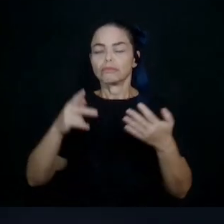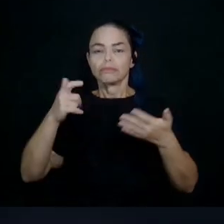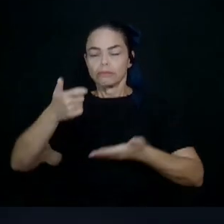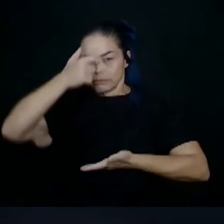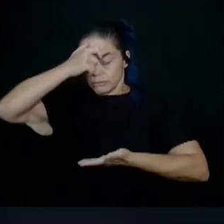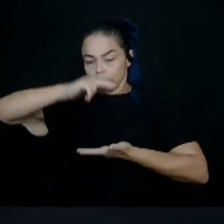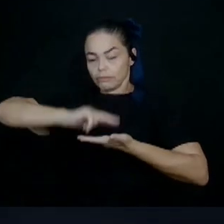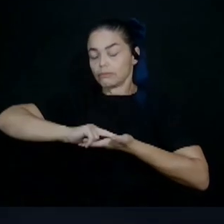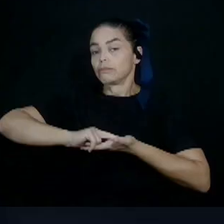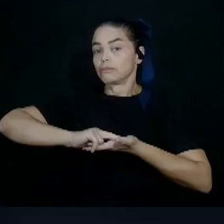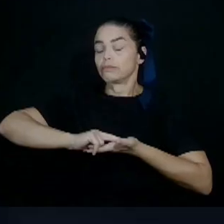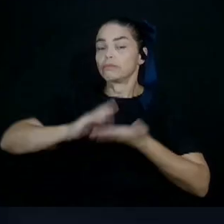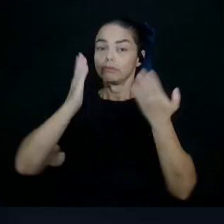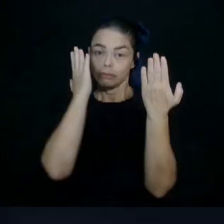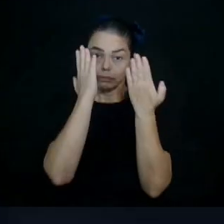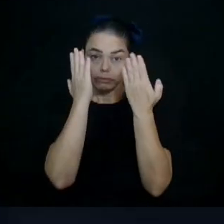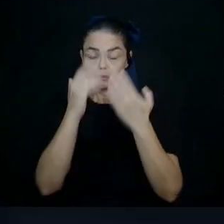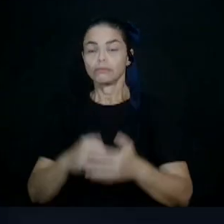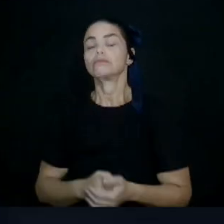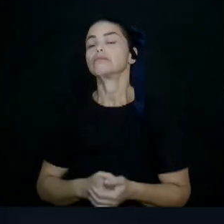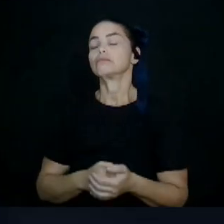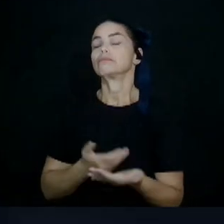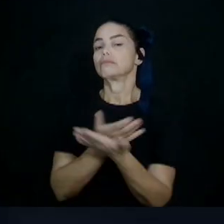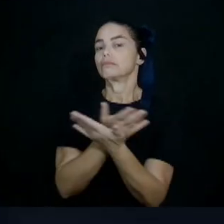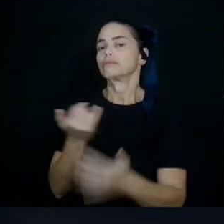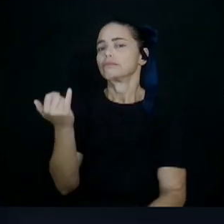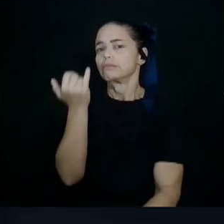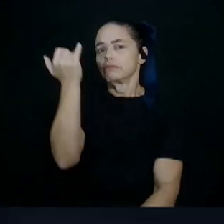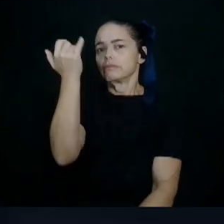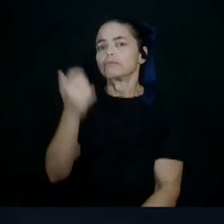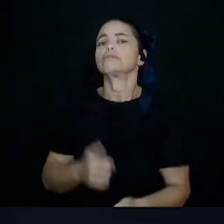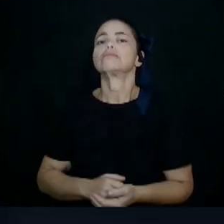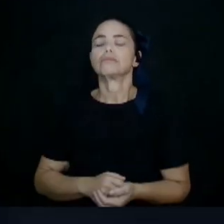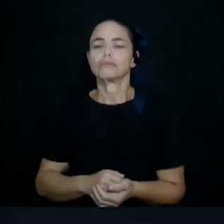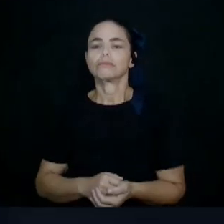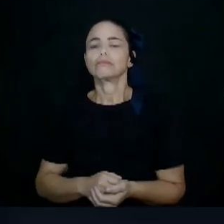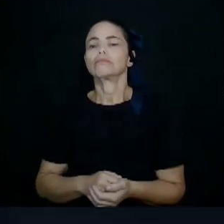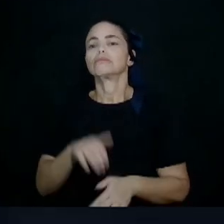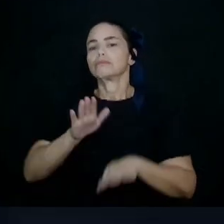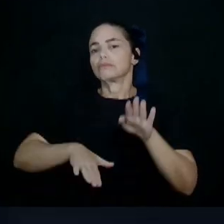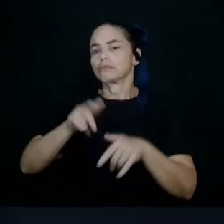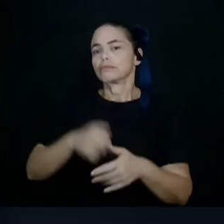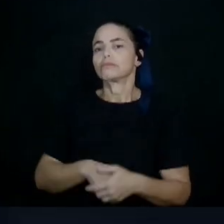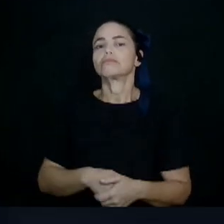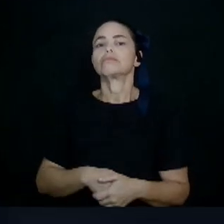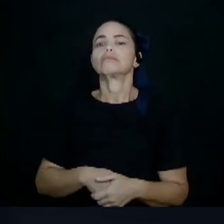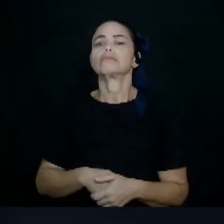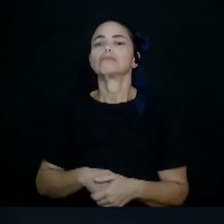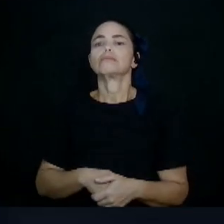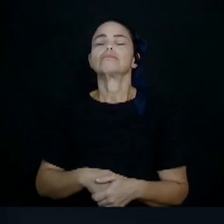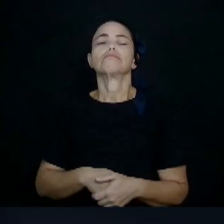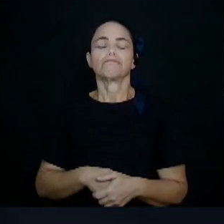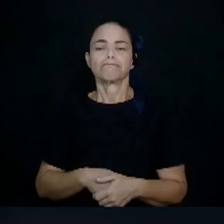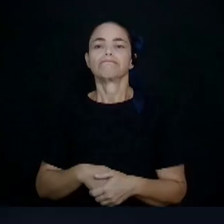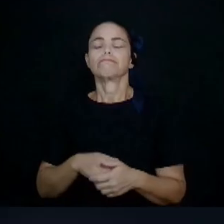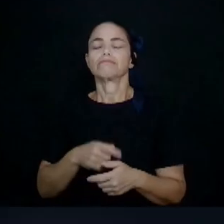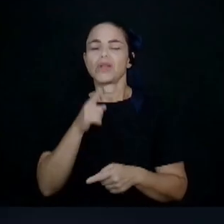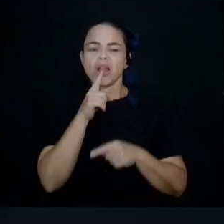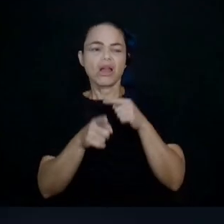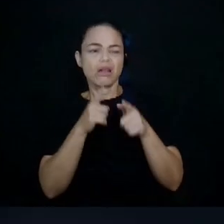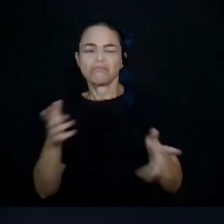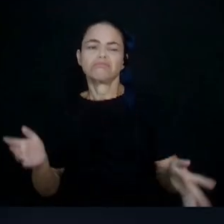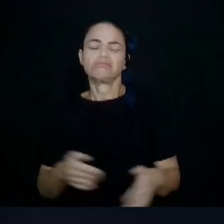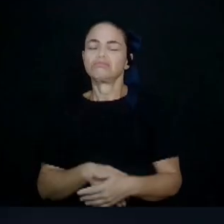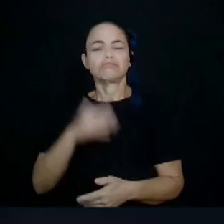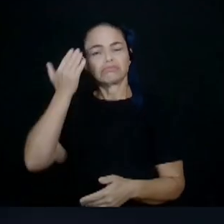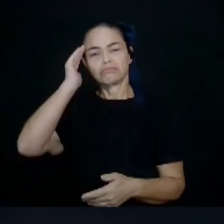uma psicóloga, diante de algo tão importante e que, às vezes, a gente acaba julgando e não entendendo